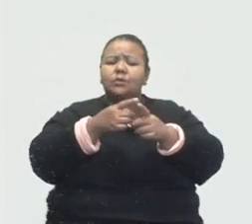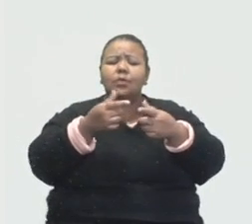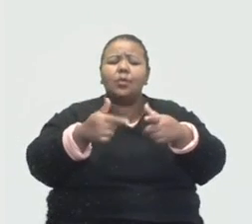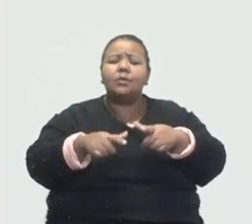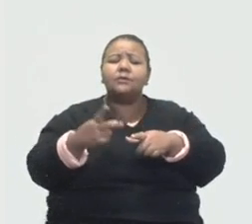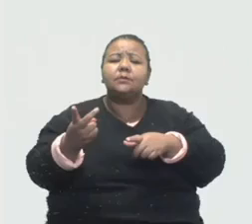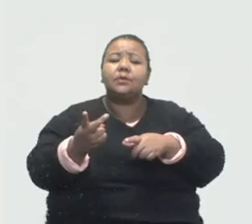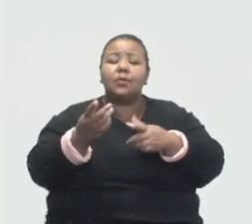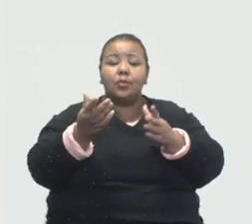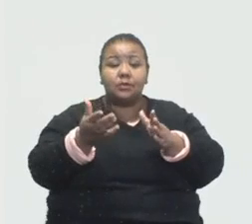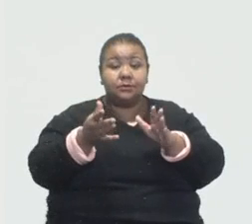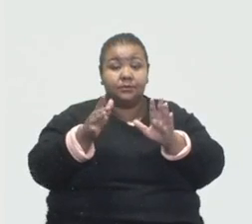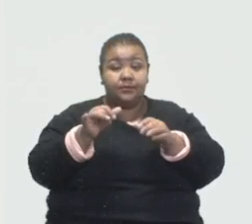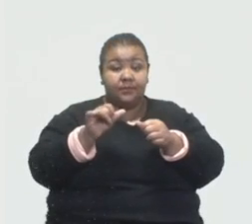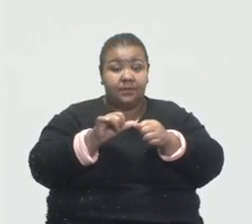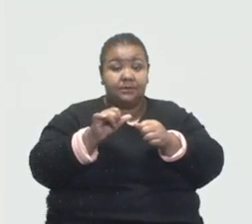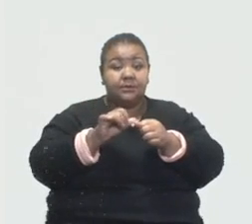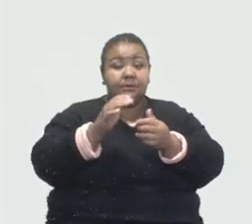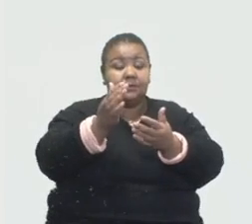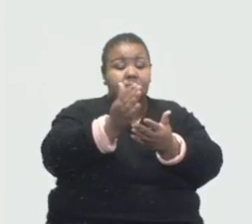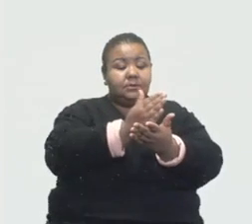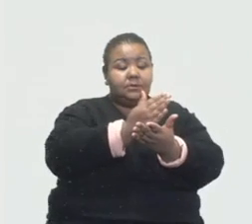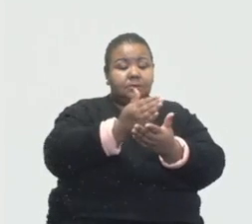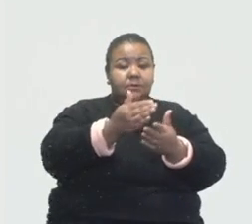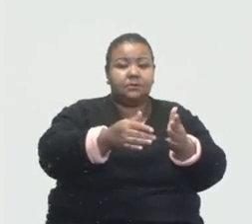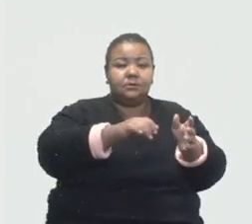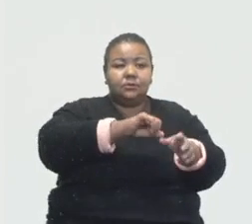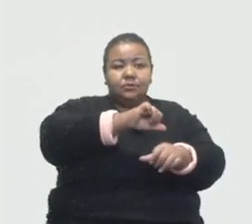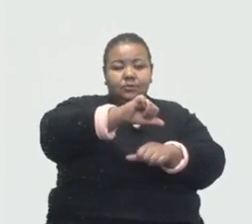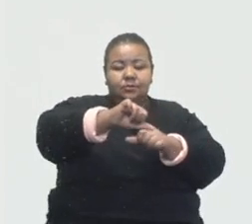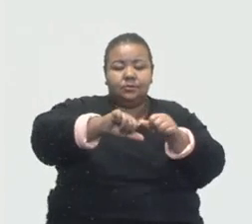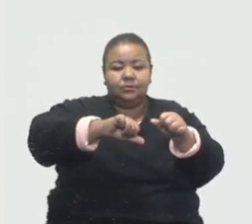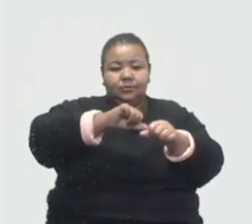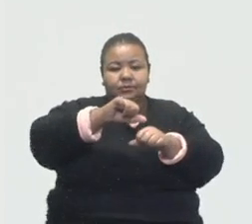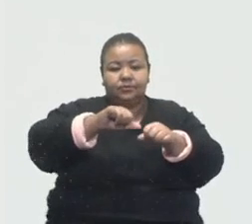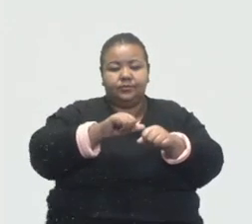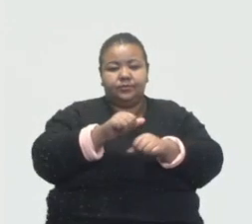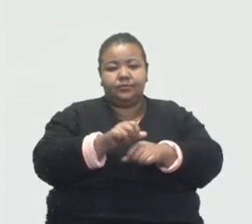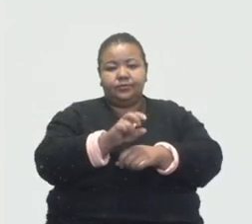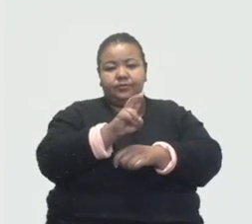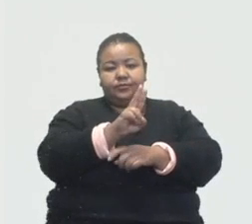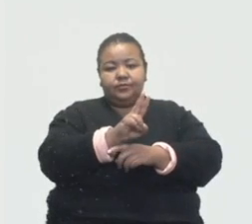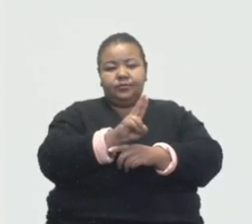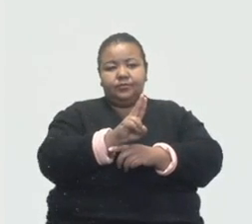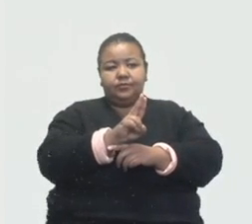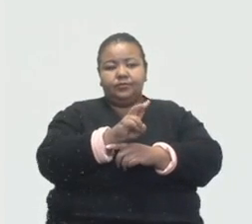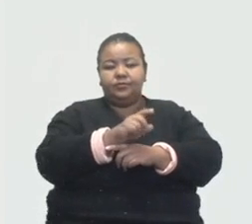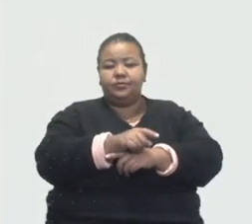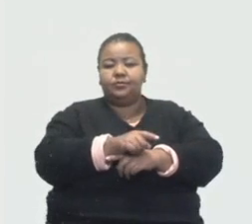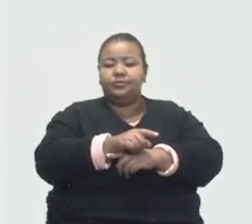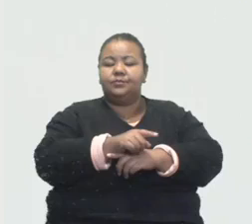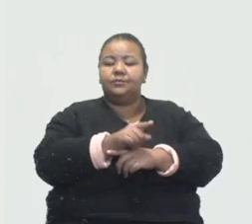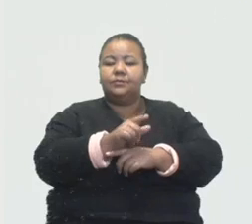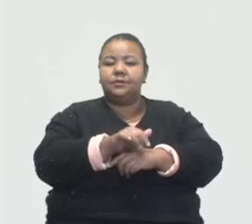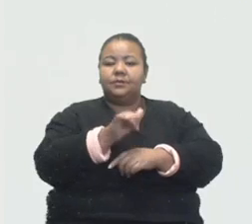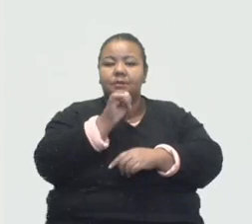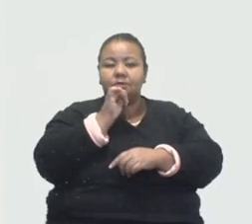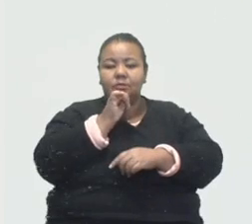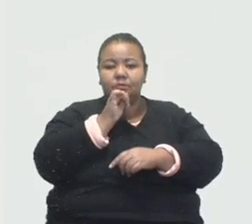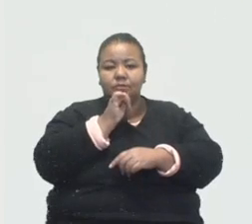certeza? Se fizéssemos separado a transformação de U, considerando que o nosso vetor